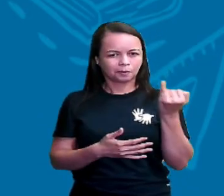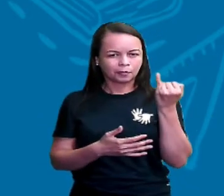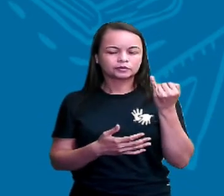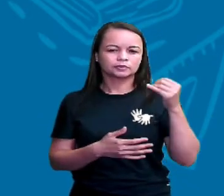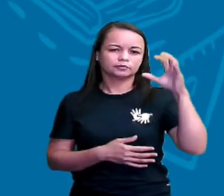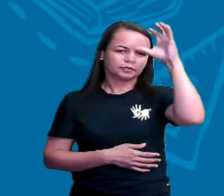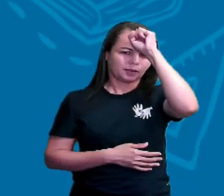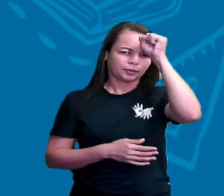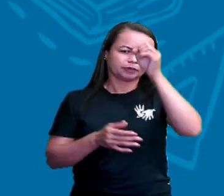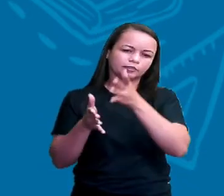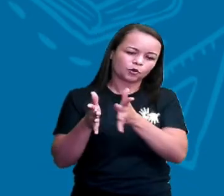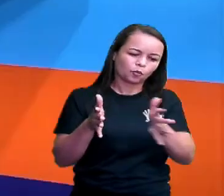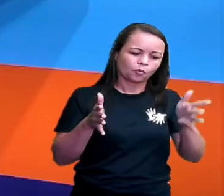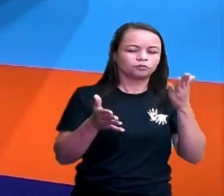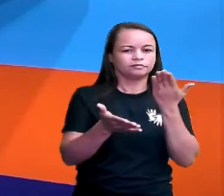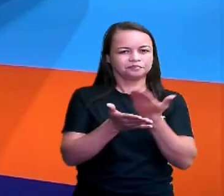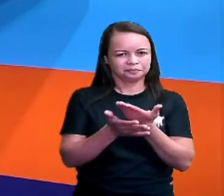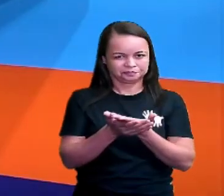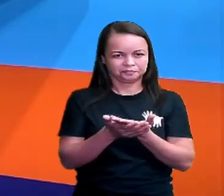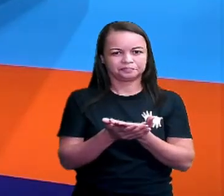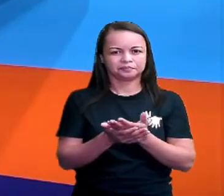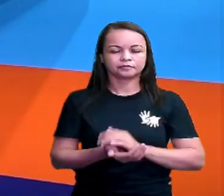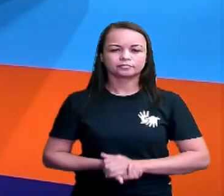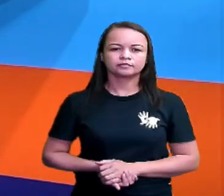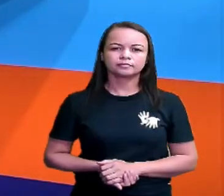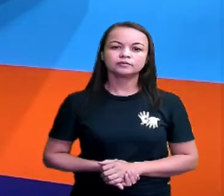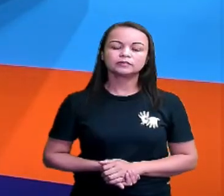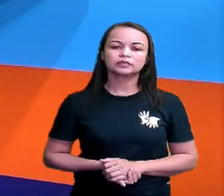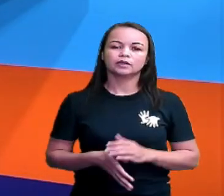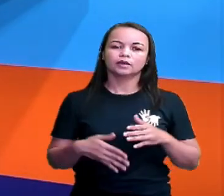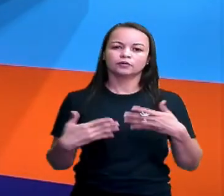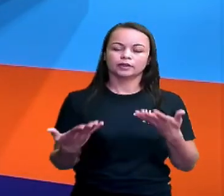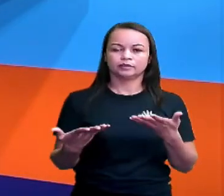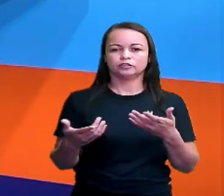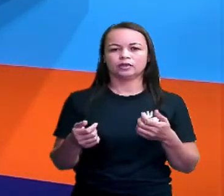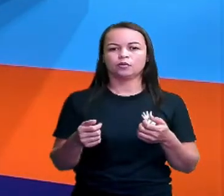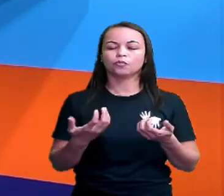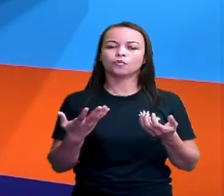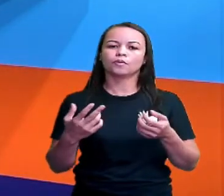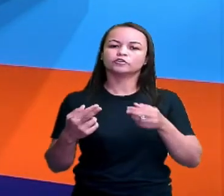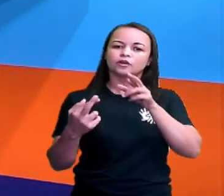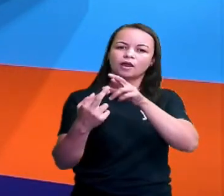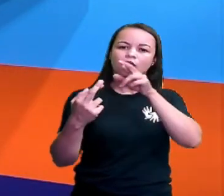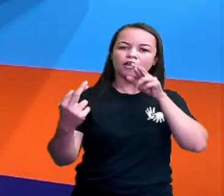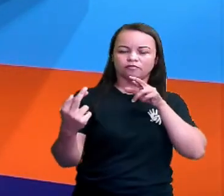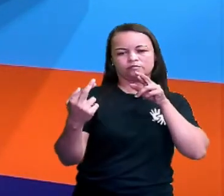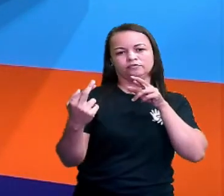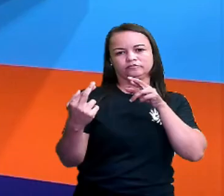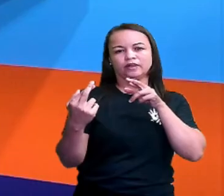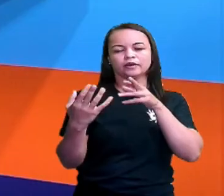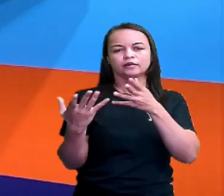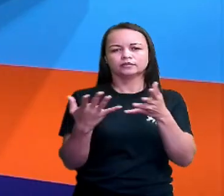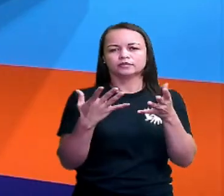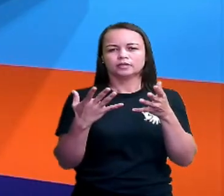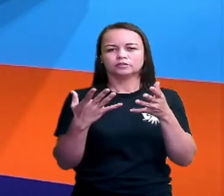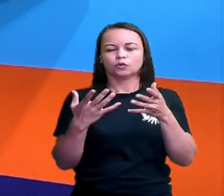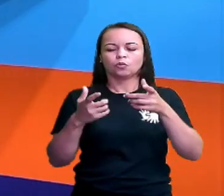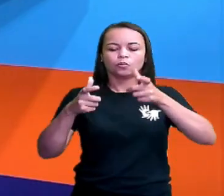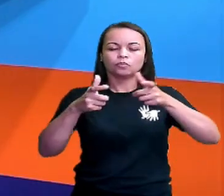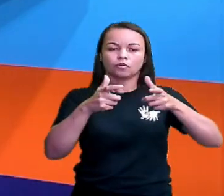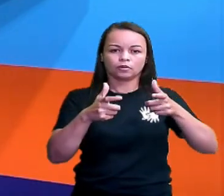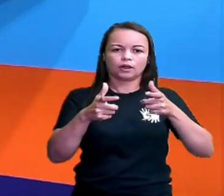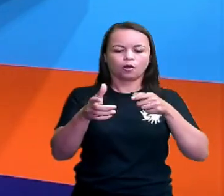aprendemos ao longo da nossa aula, tá certo? Eu quero deixar também aqui para vocês algumas referências, né, de onde nós buscamos, né,